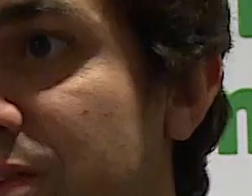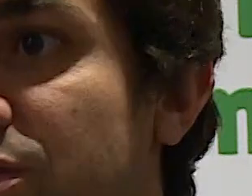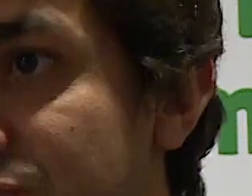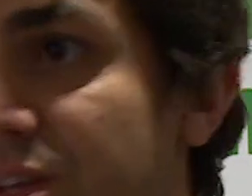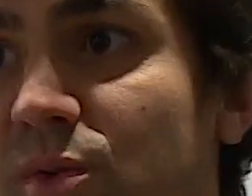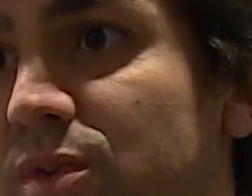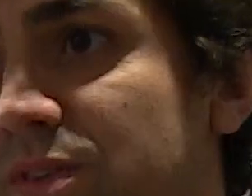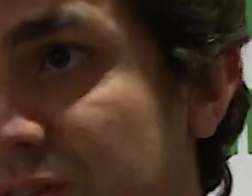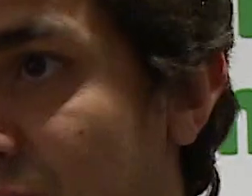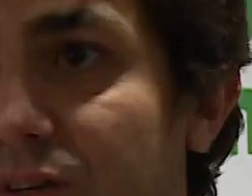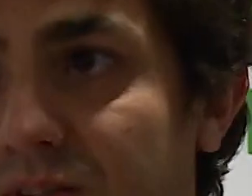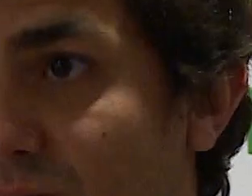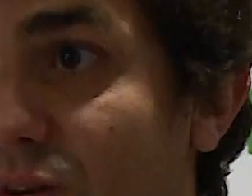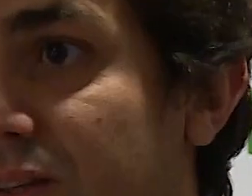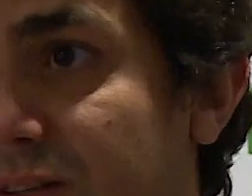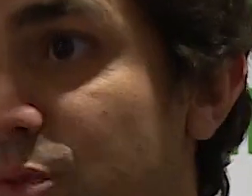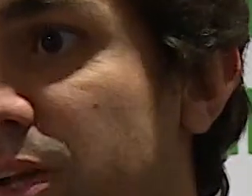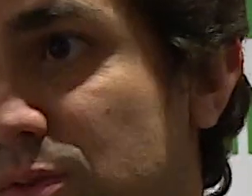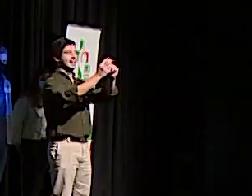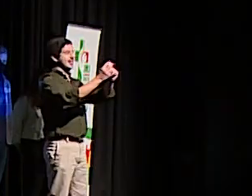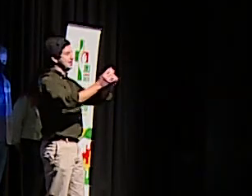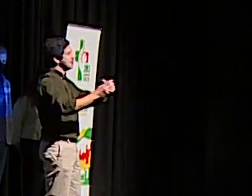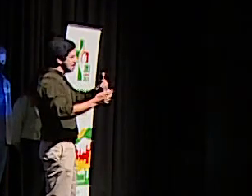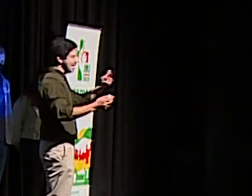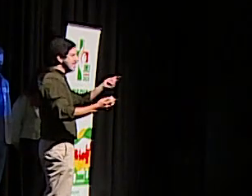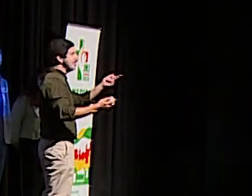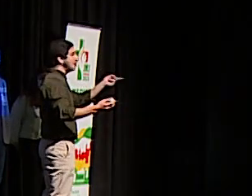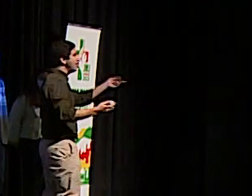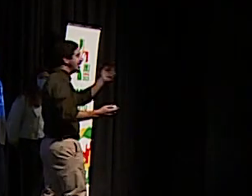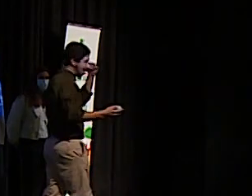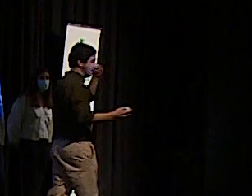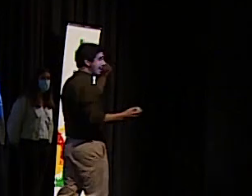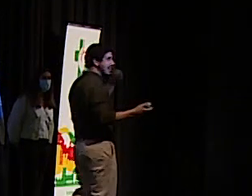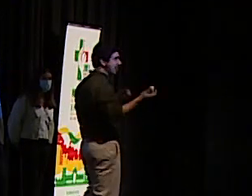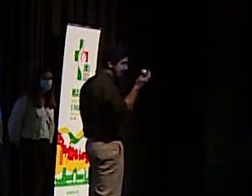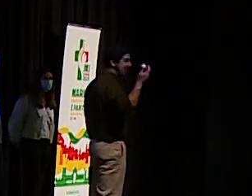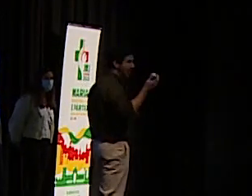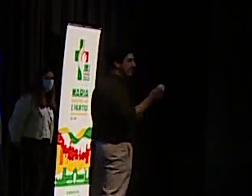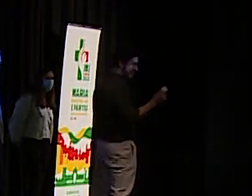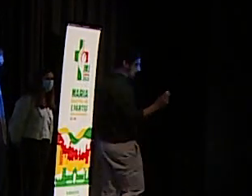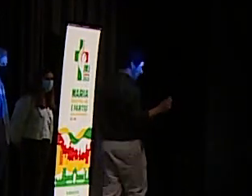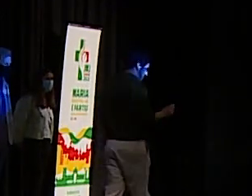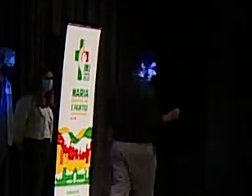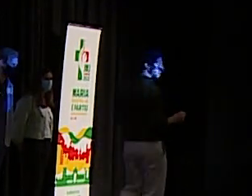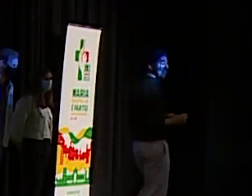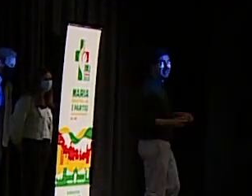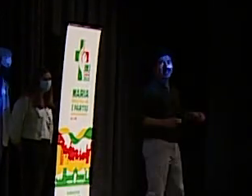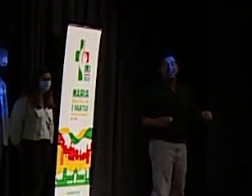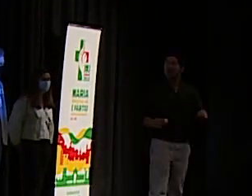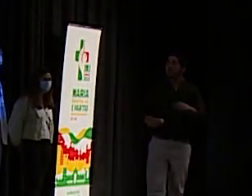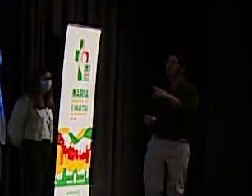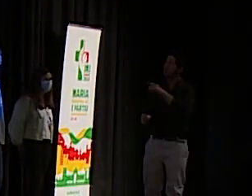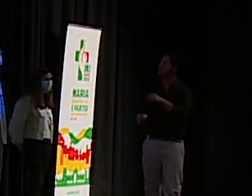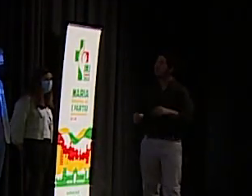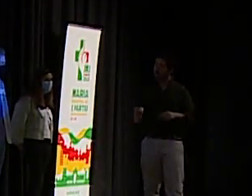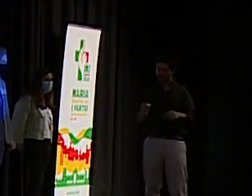também o que é que vai acontecer, aonde, com que aspecto. Até agosto de 2023